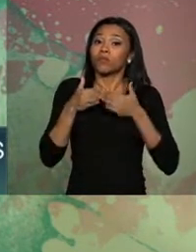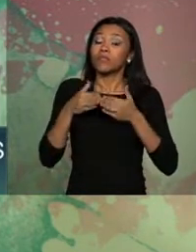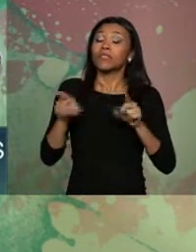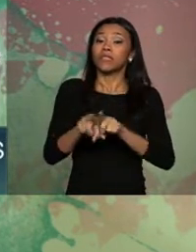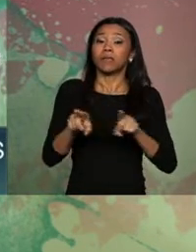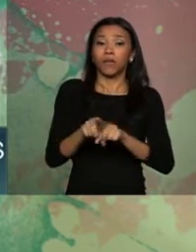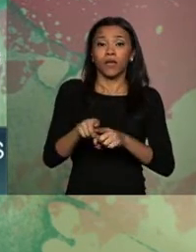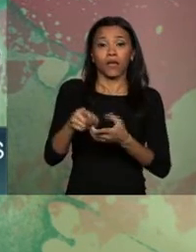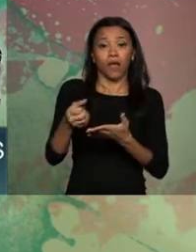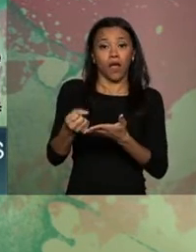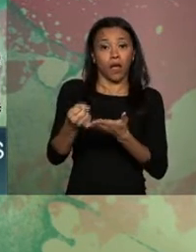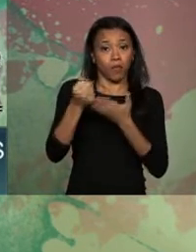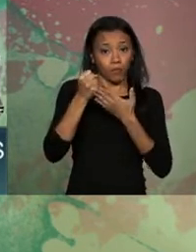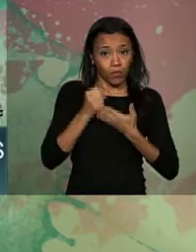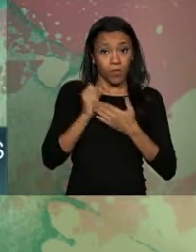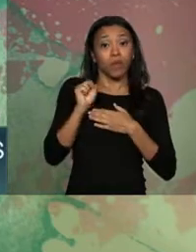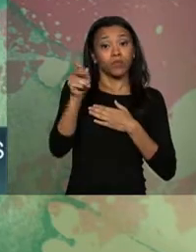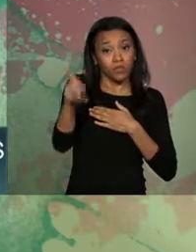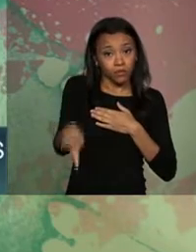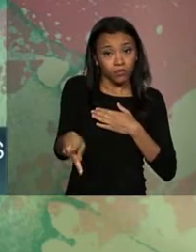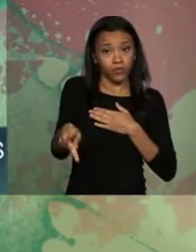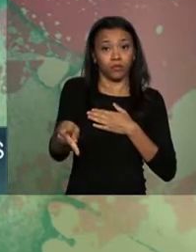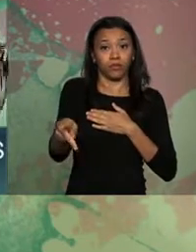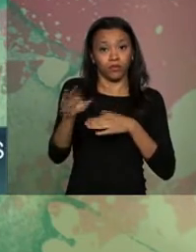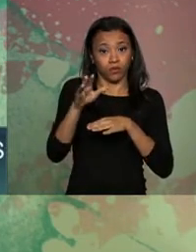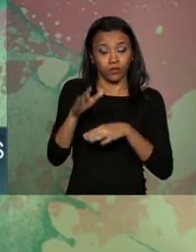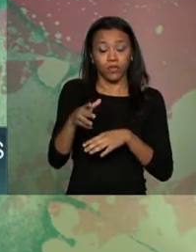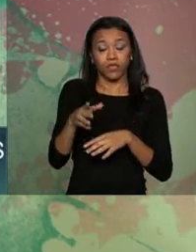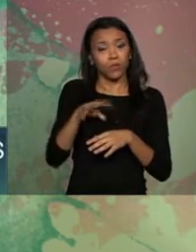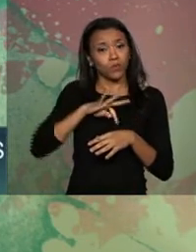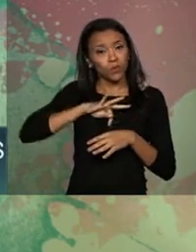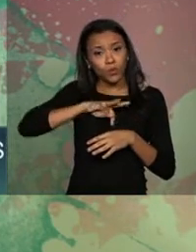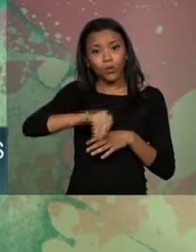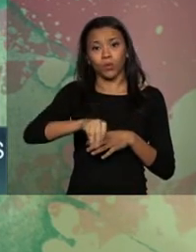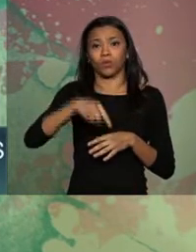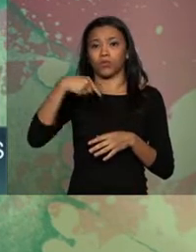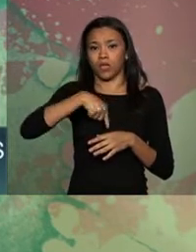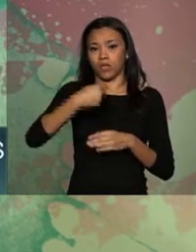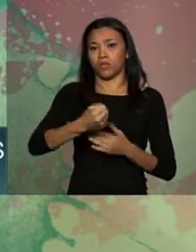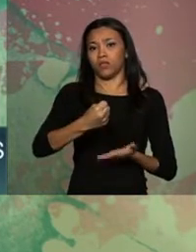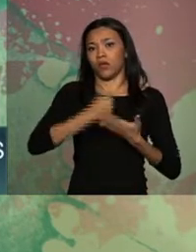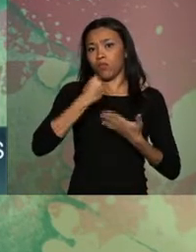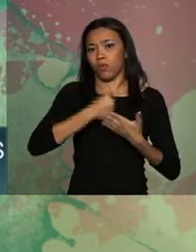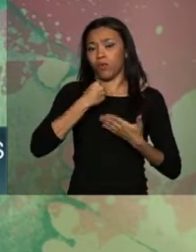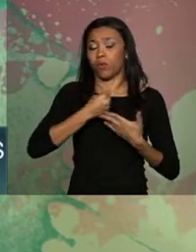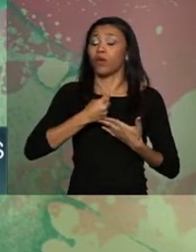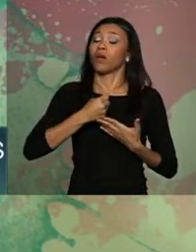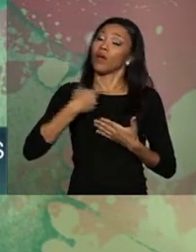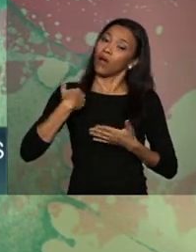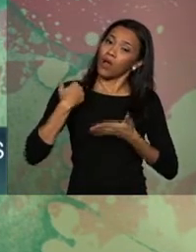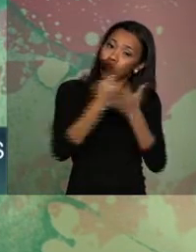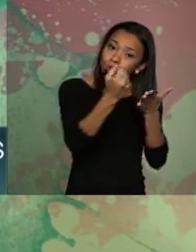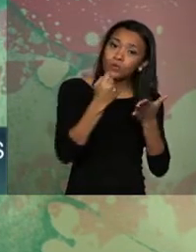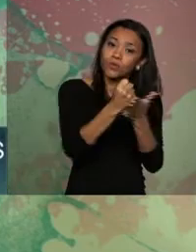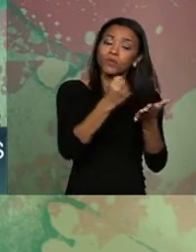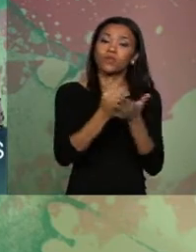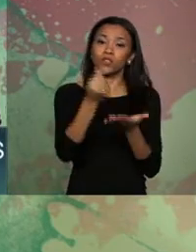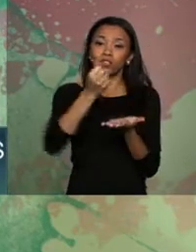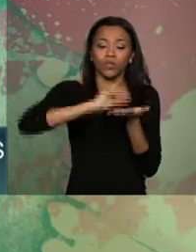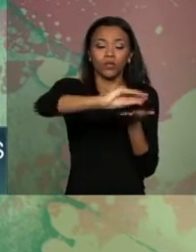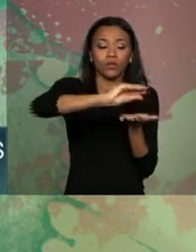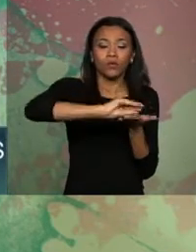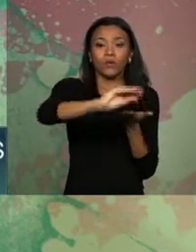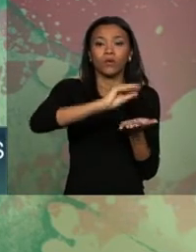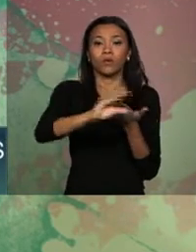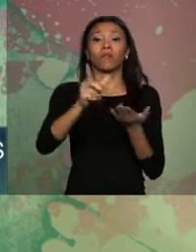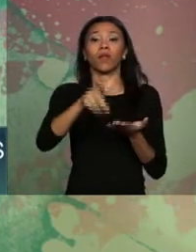aposentadoria. Aliás, e aposentadoria. Todos eles contribuem para a Previdência Social.